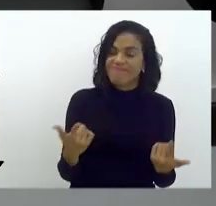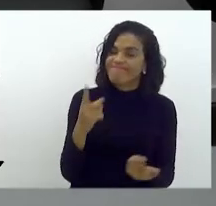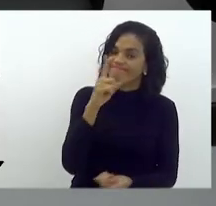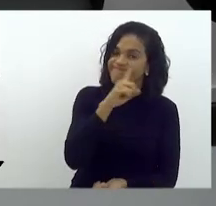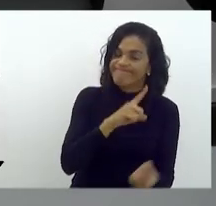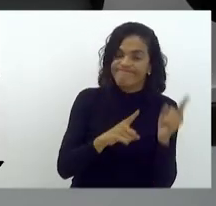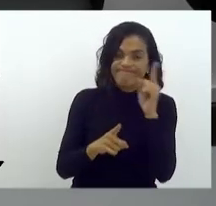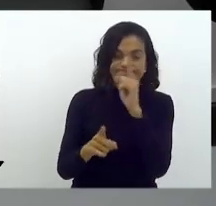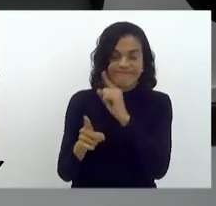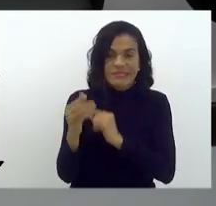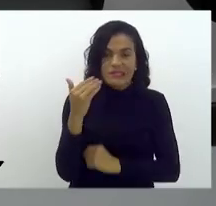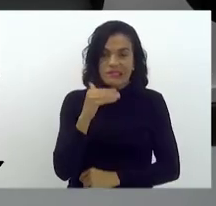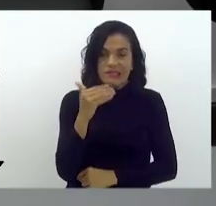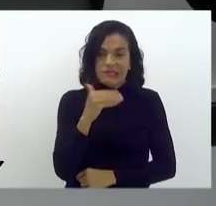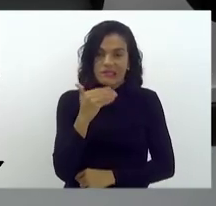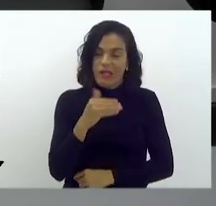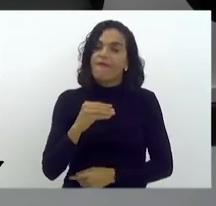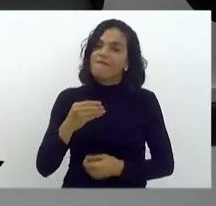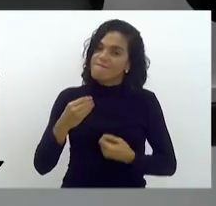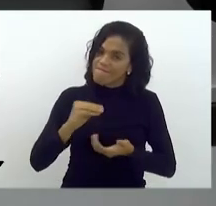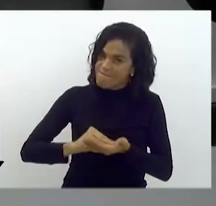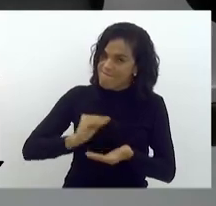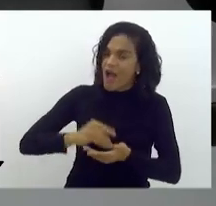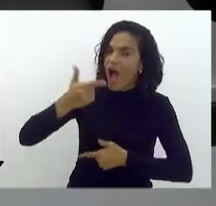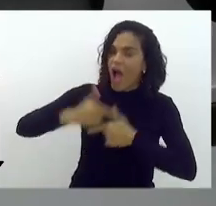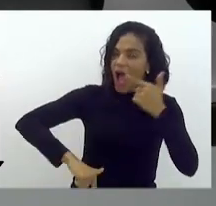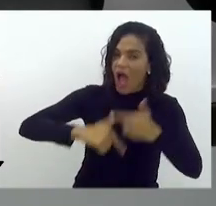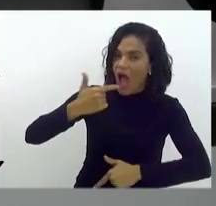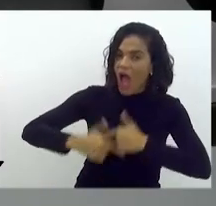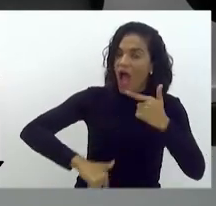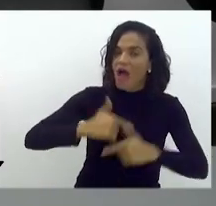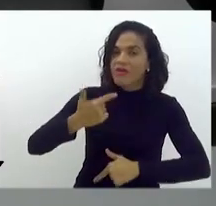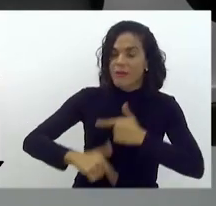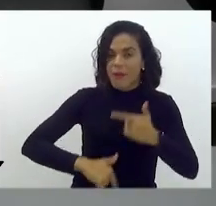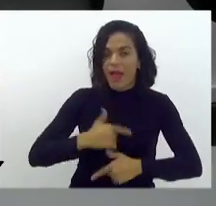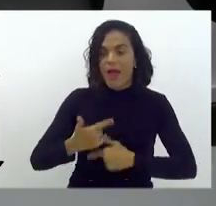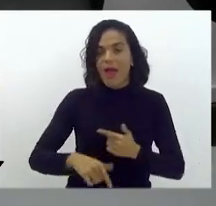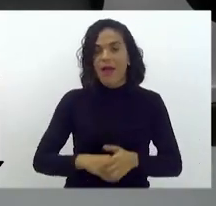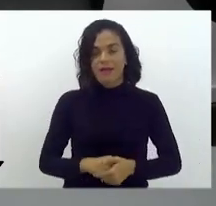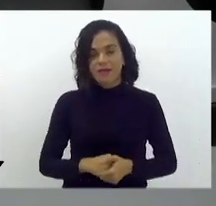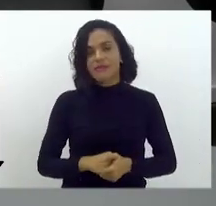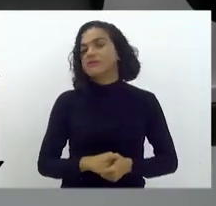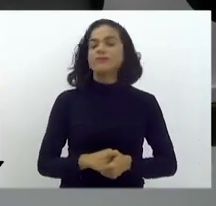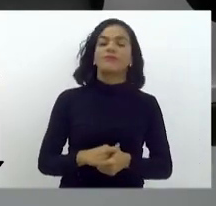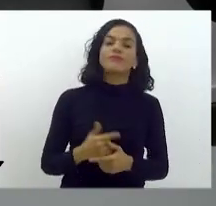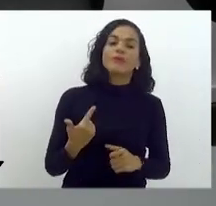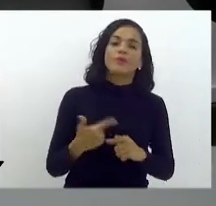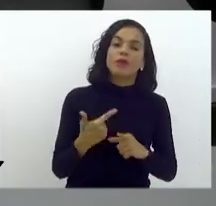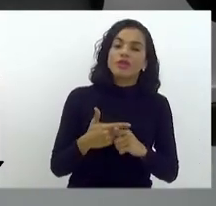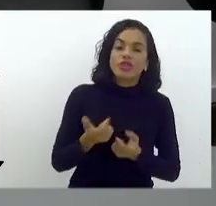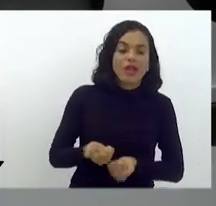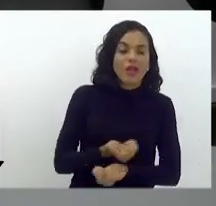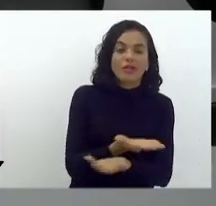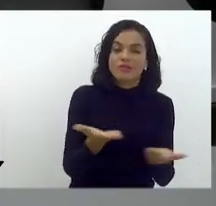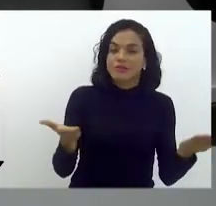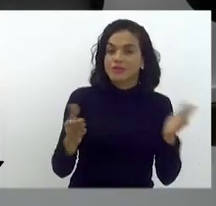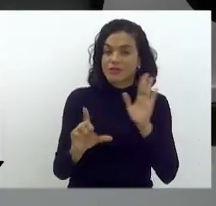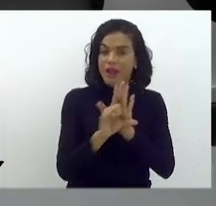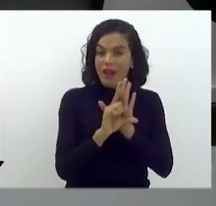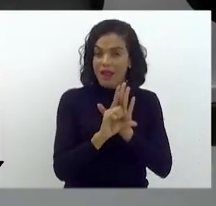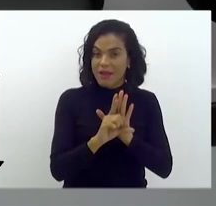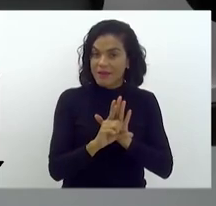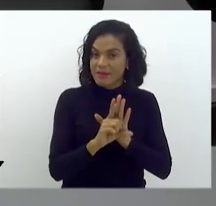é preciso que nós façamos mais né que usamos mais essas esses recursos que já são disponíveis inclusive por lei